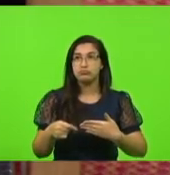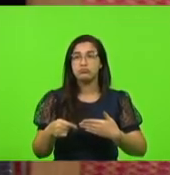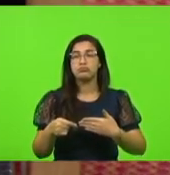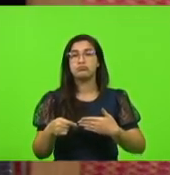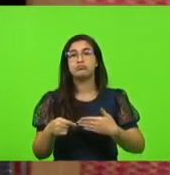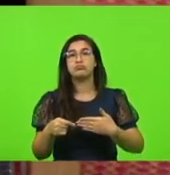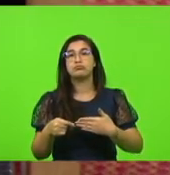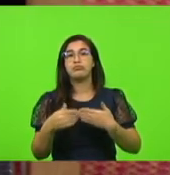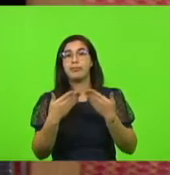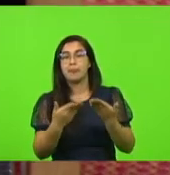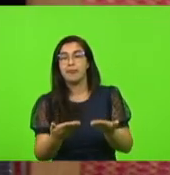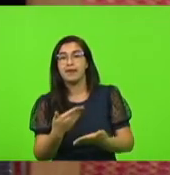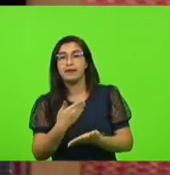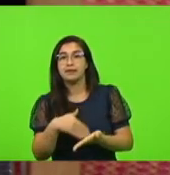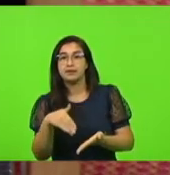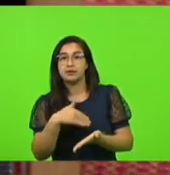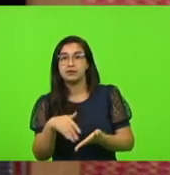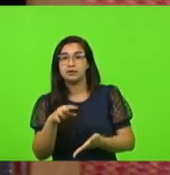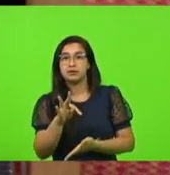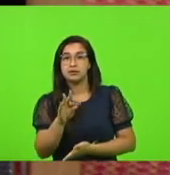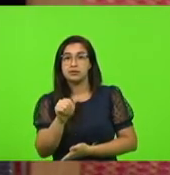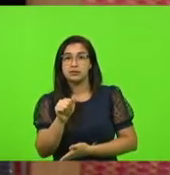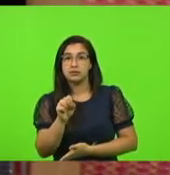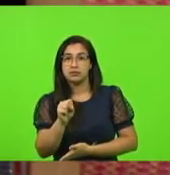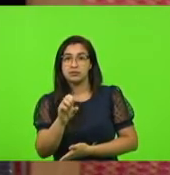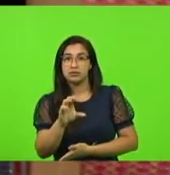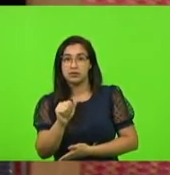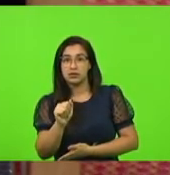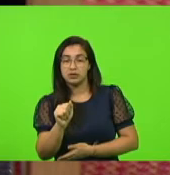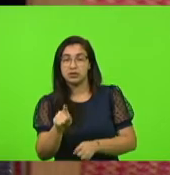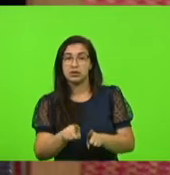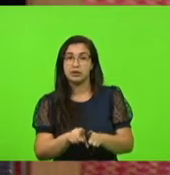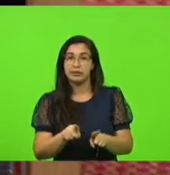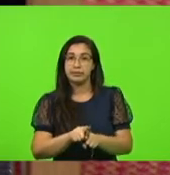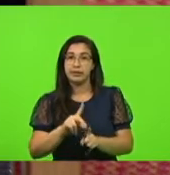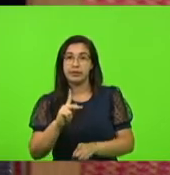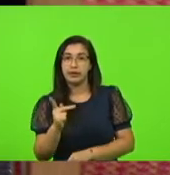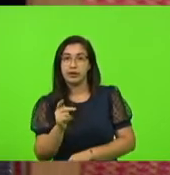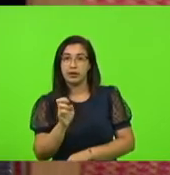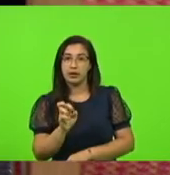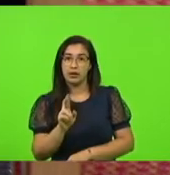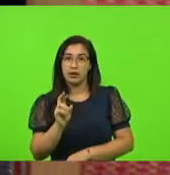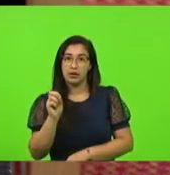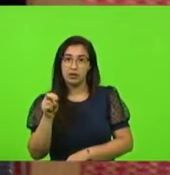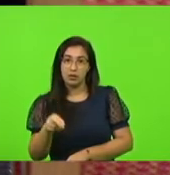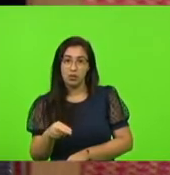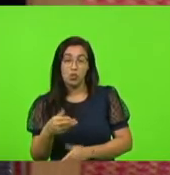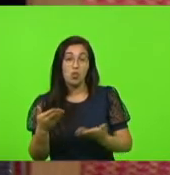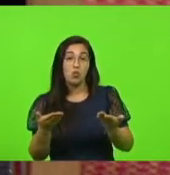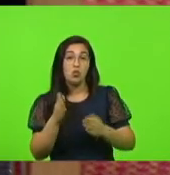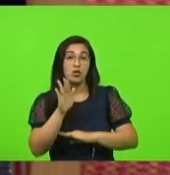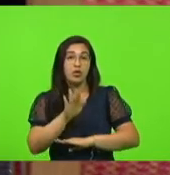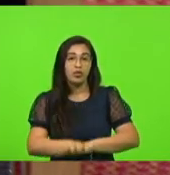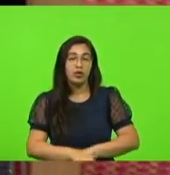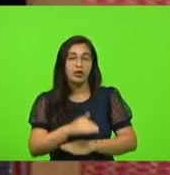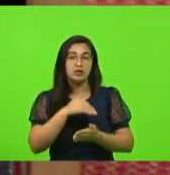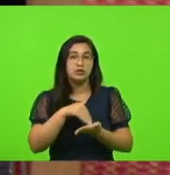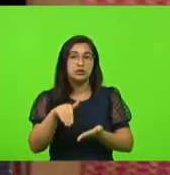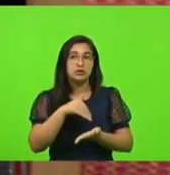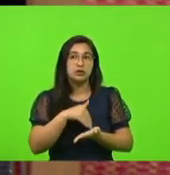dos secretários Tasca, o Heron Jordani, agora no período da tarde, sei que a